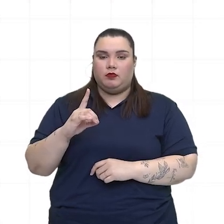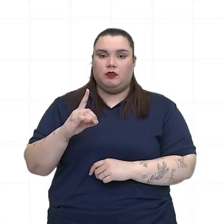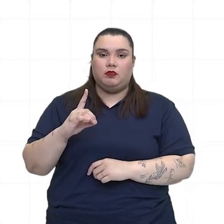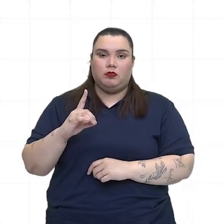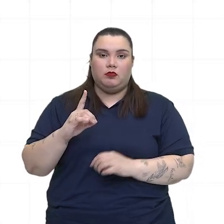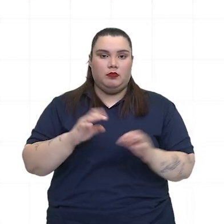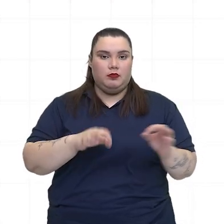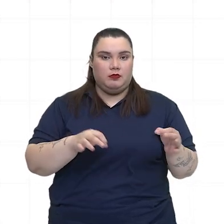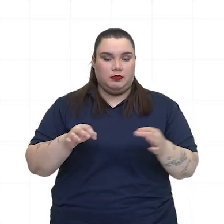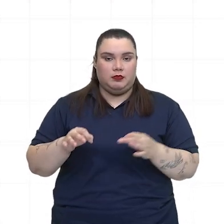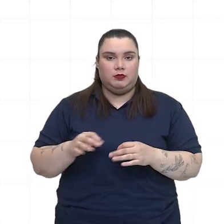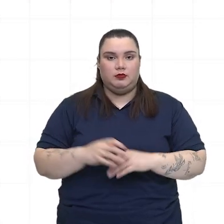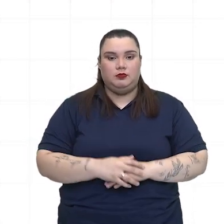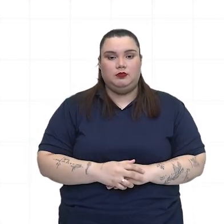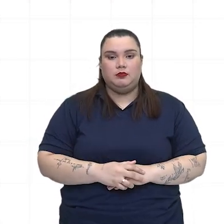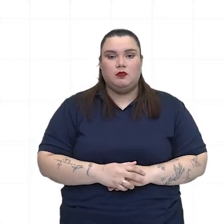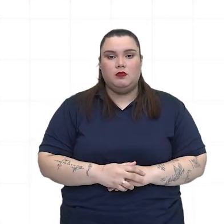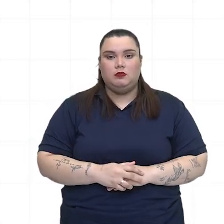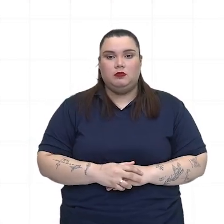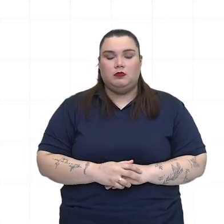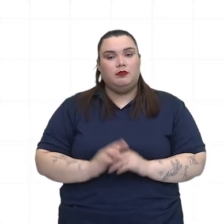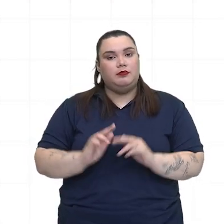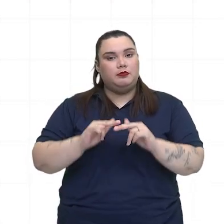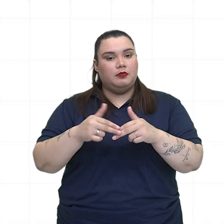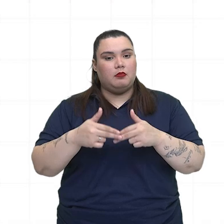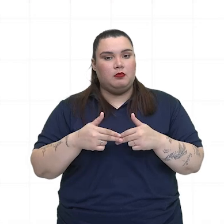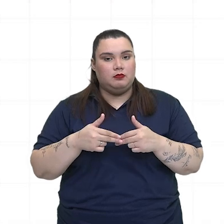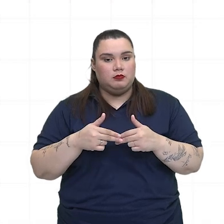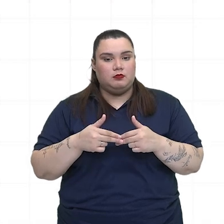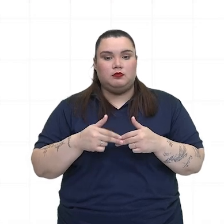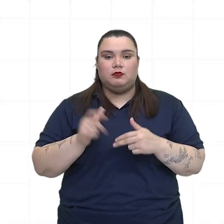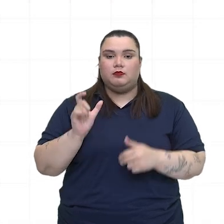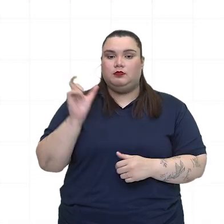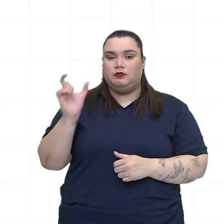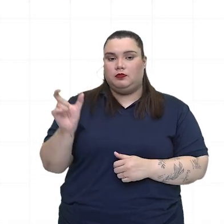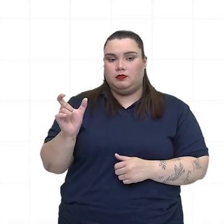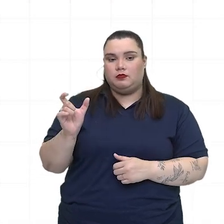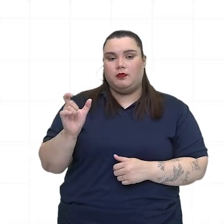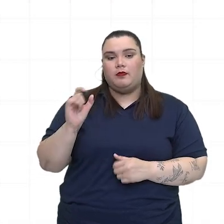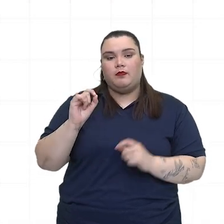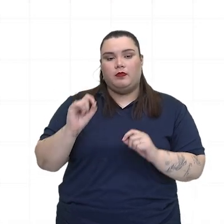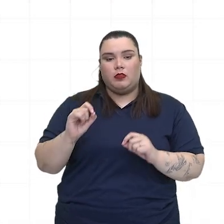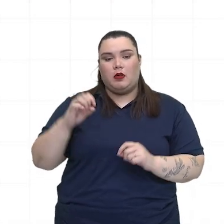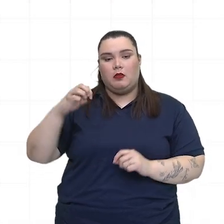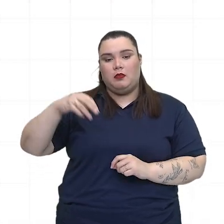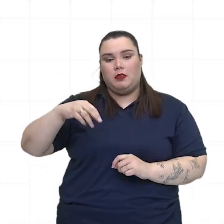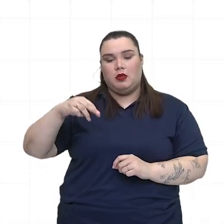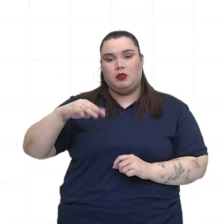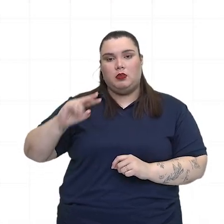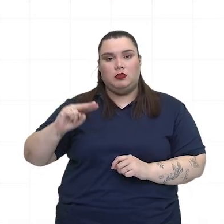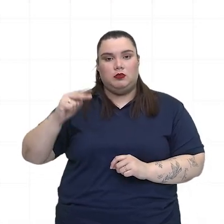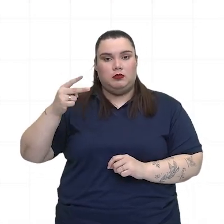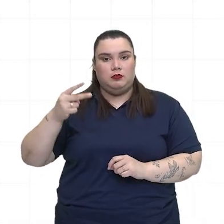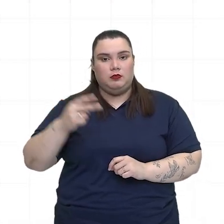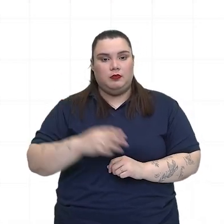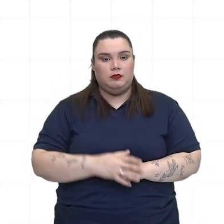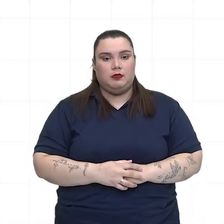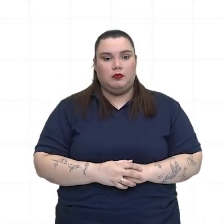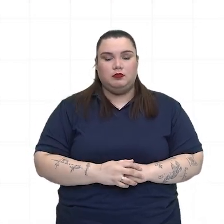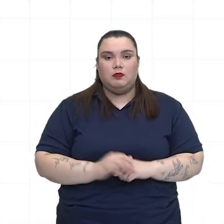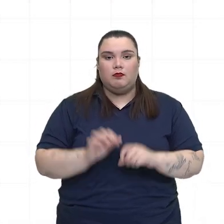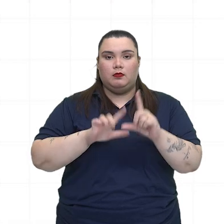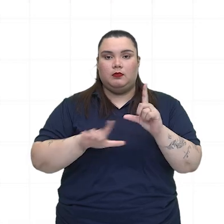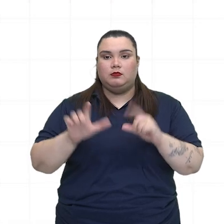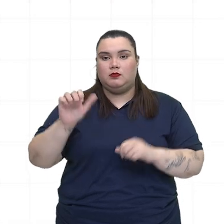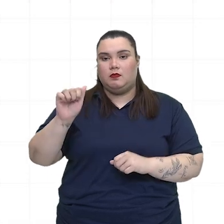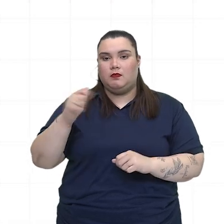superfície, estamos falando de área. Por isso, a nomenclatura é metro ao quadrado. Então, a